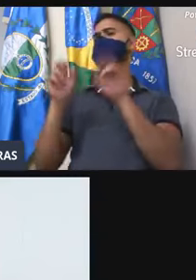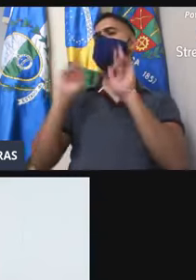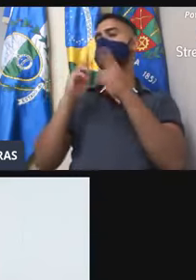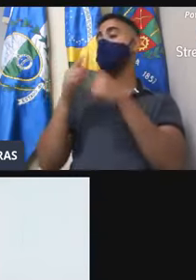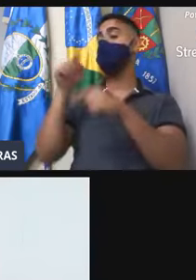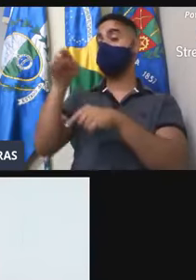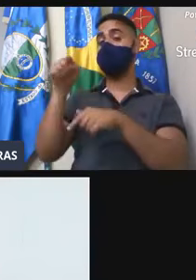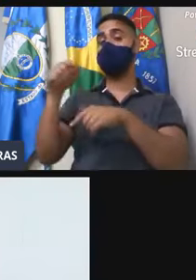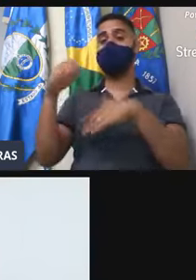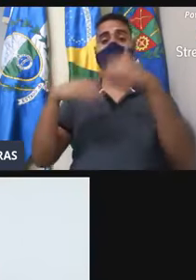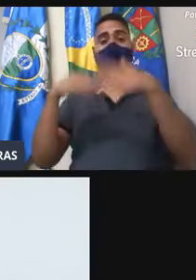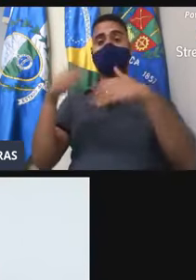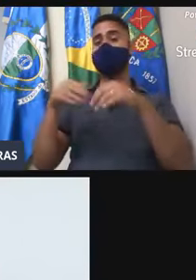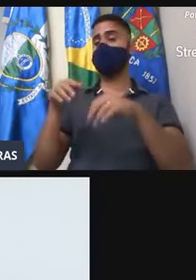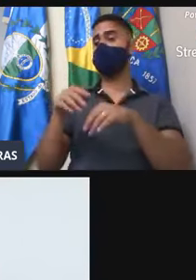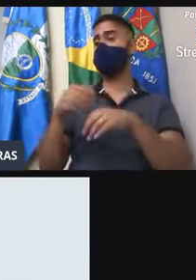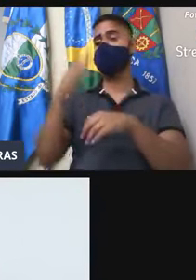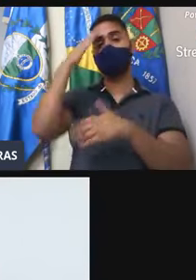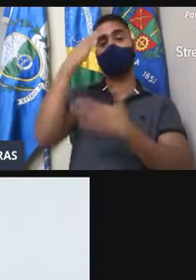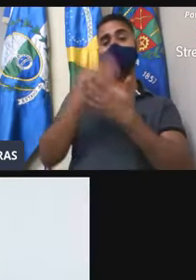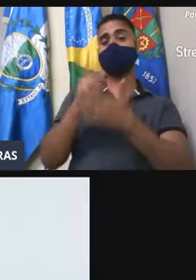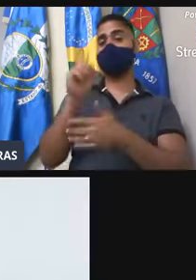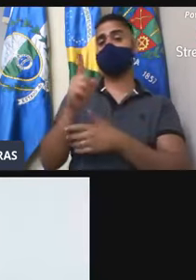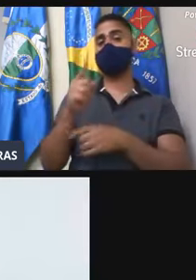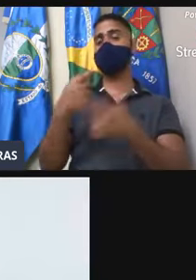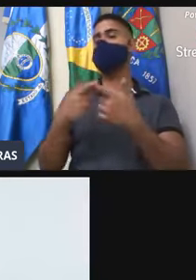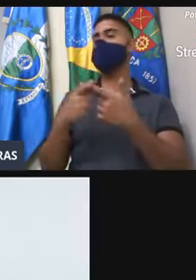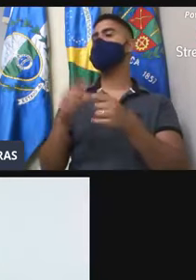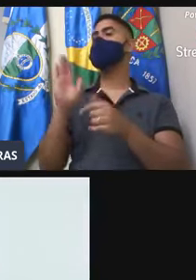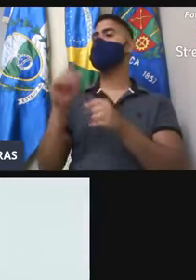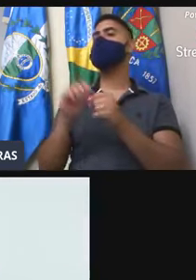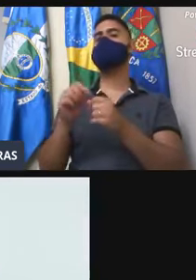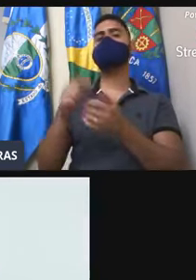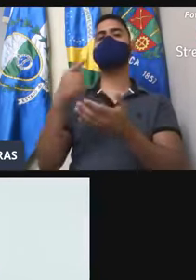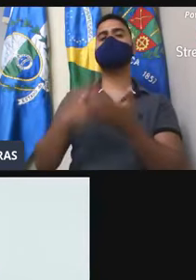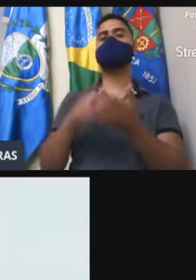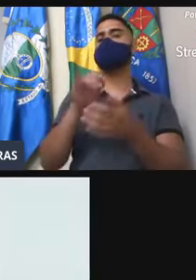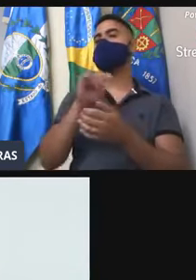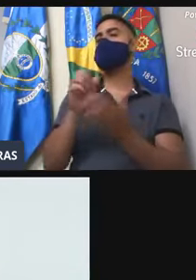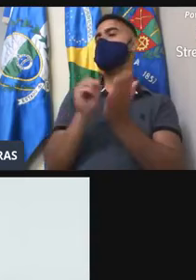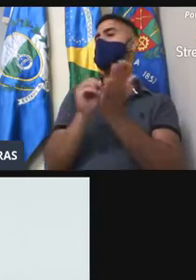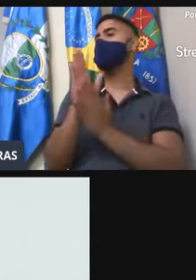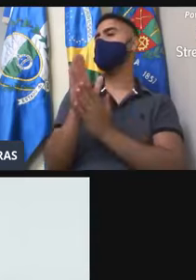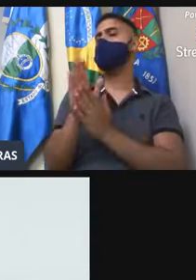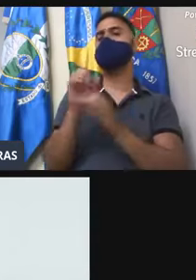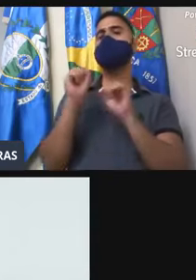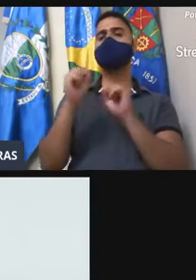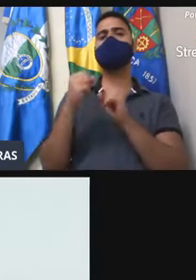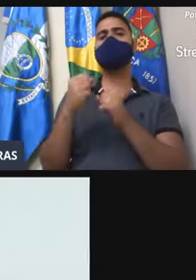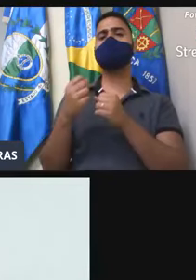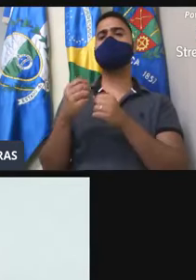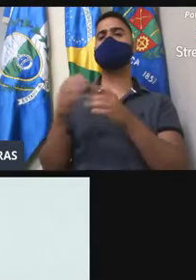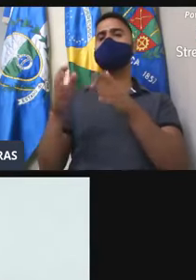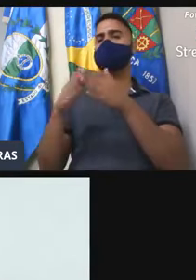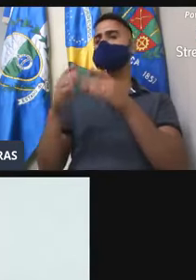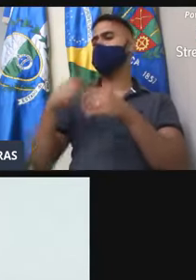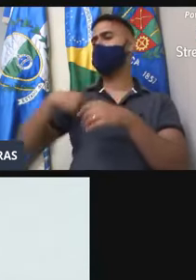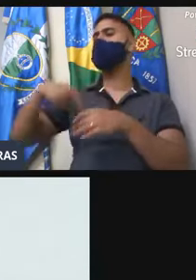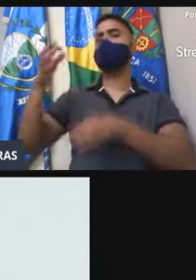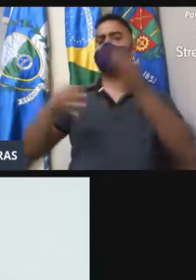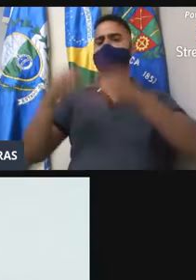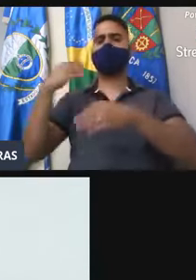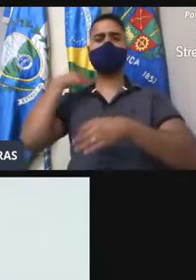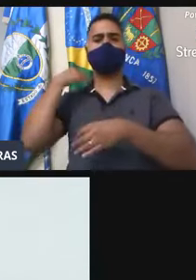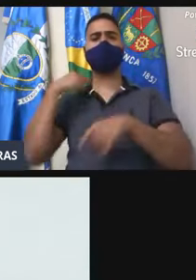que é funcionário, não caia nesse conto, porque eles já fizeram um acordo com o governo federal e se mandar embora, pode procurar meu escritório, que a gente ainda vai para a justiça